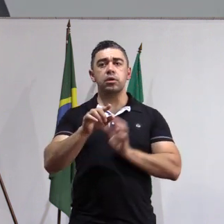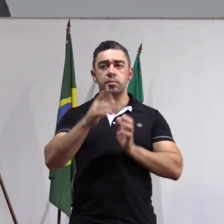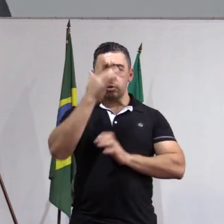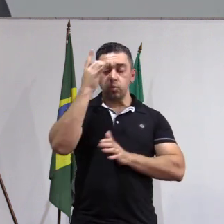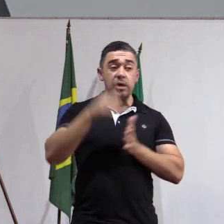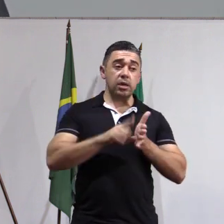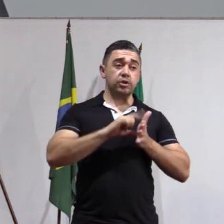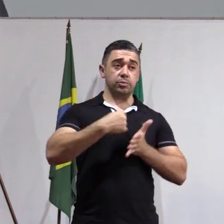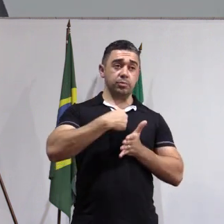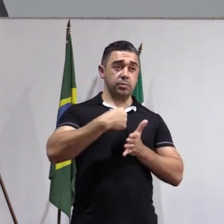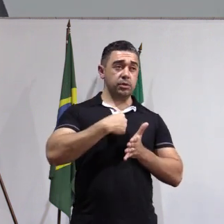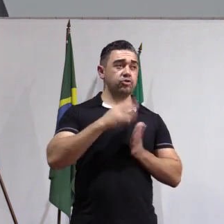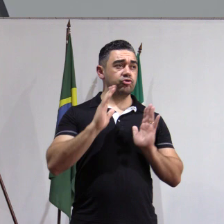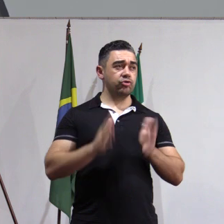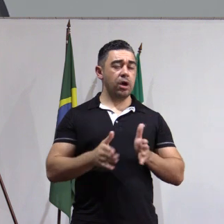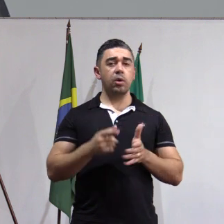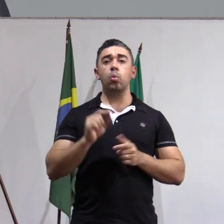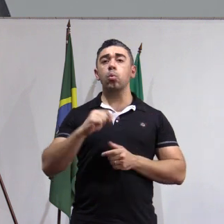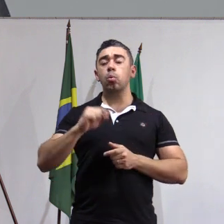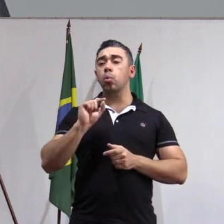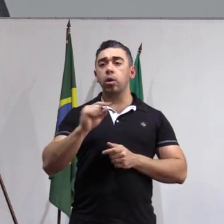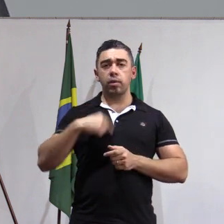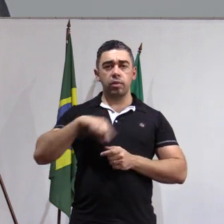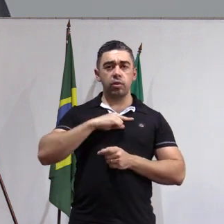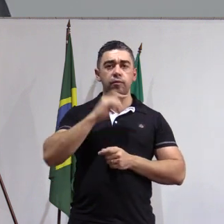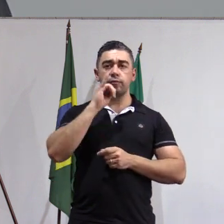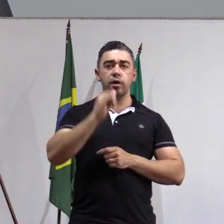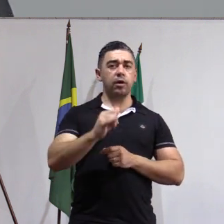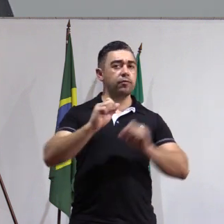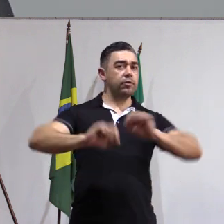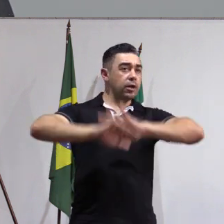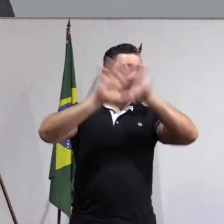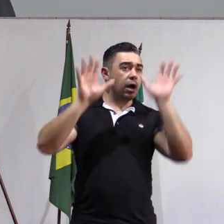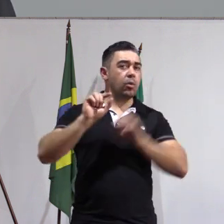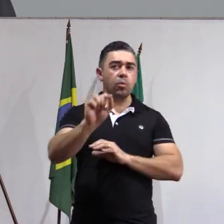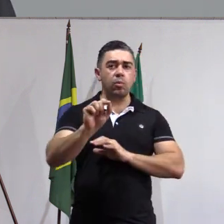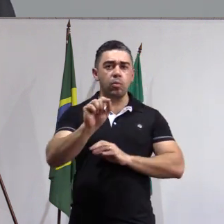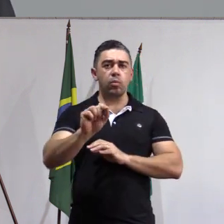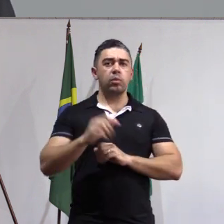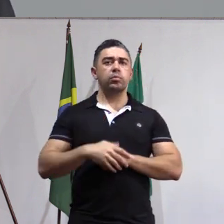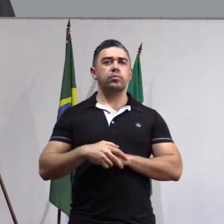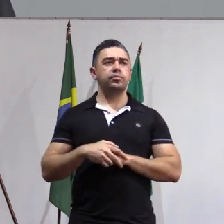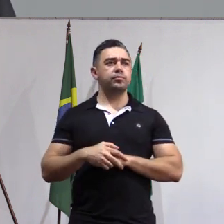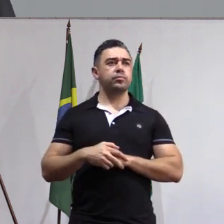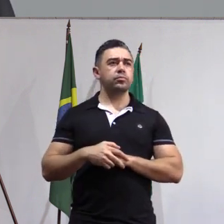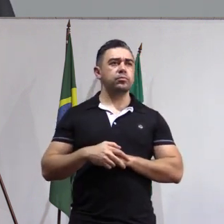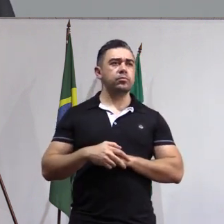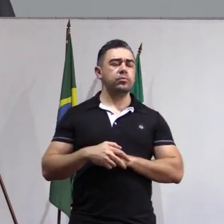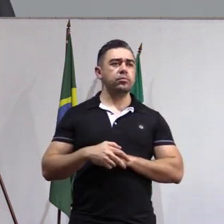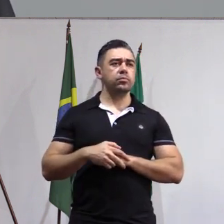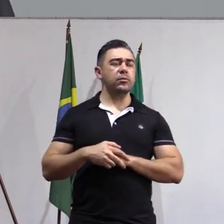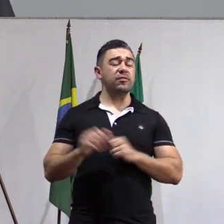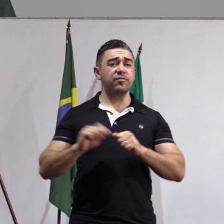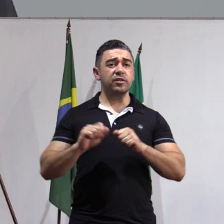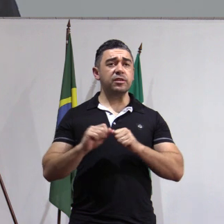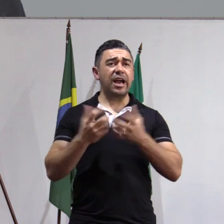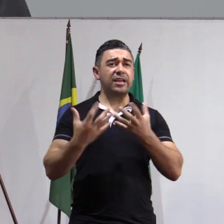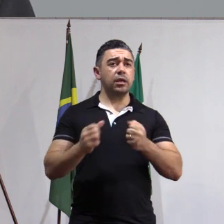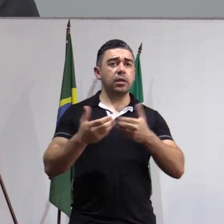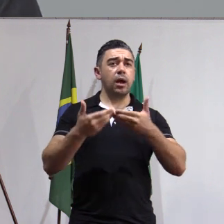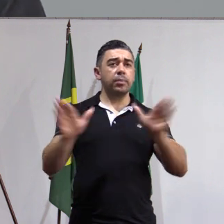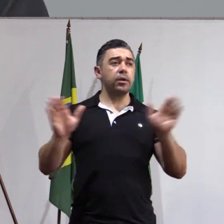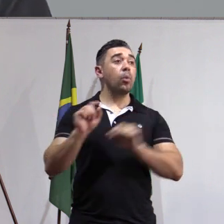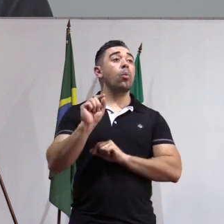antecederam, onde nós dizíamos e deixávamos claro: abrir a porta da forma como está é